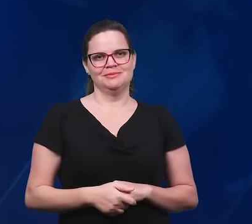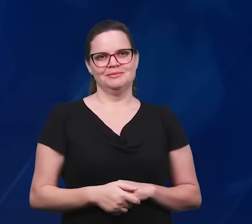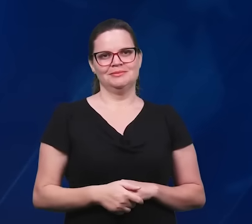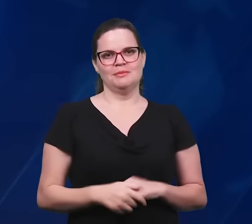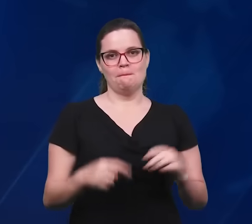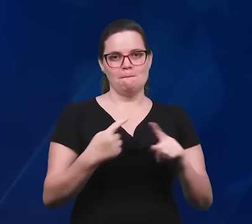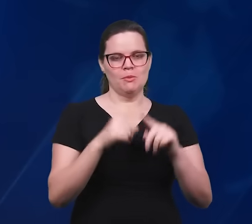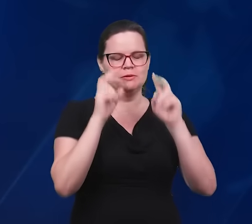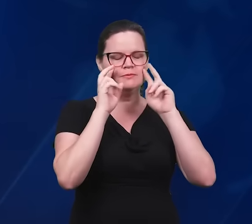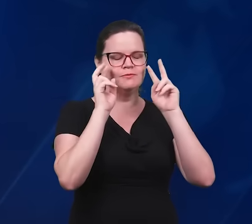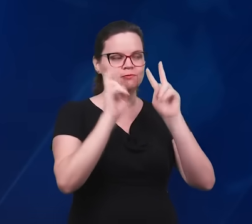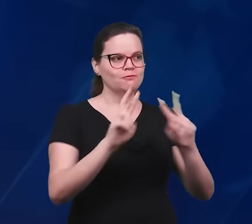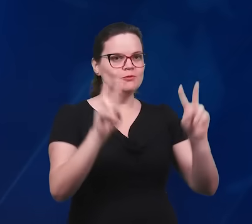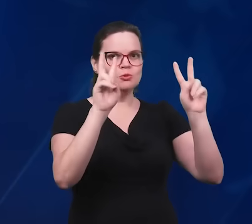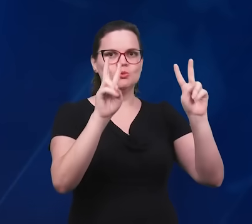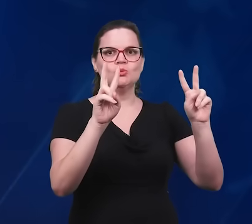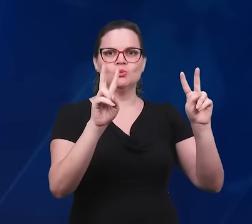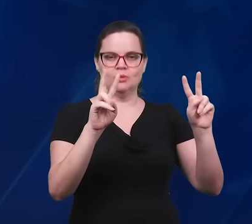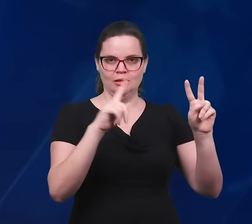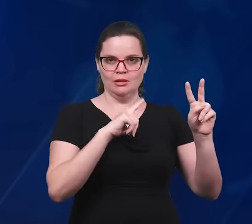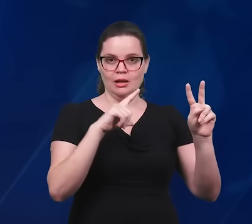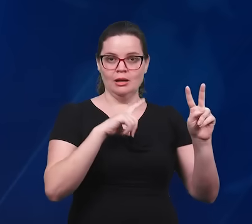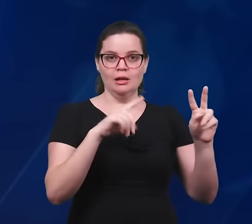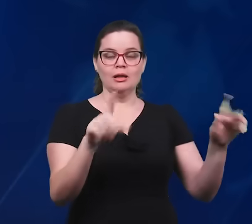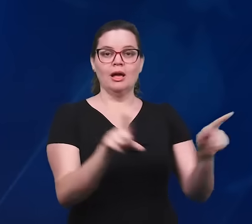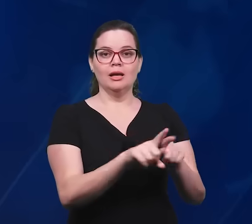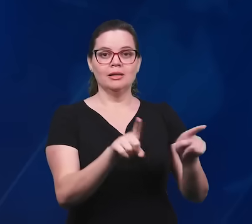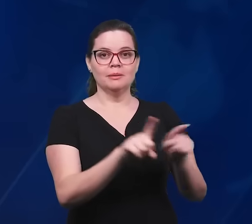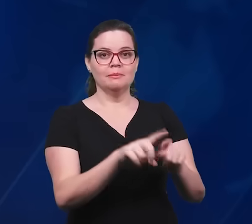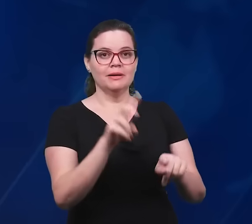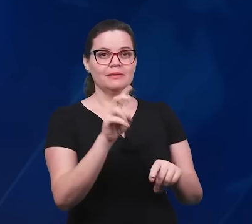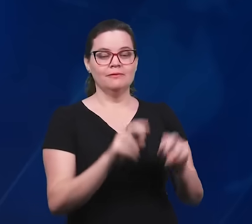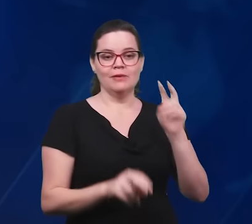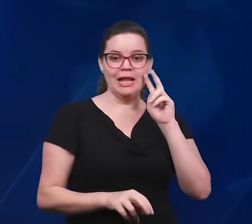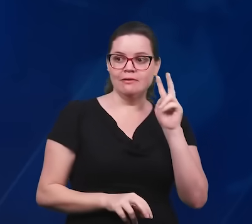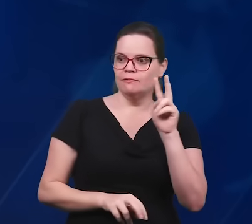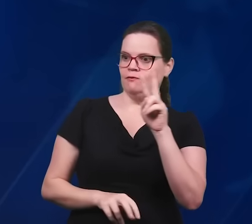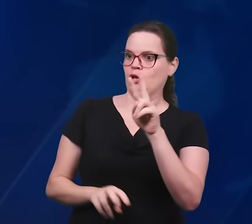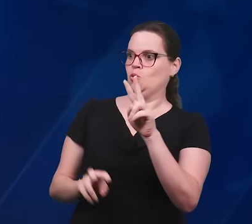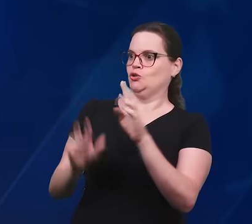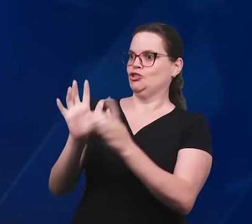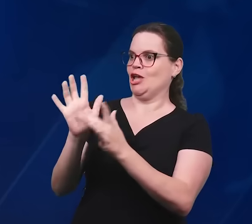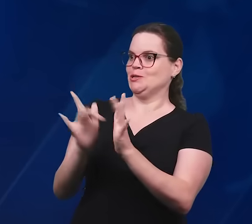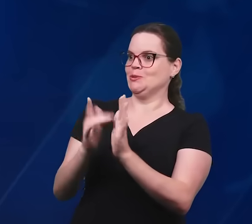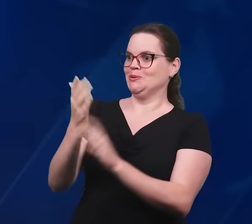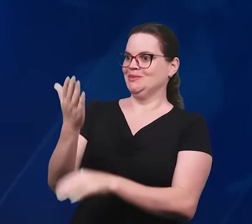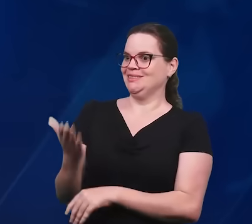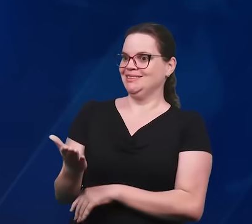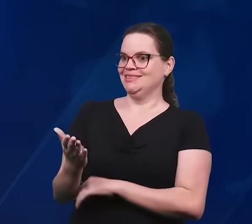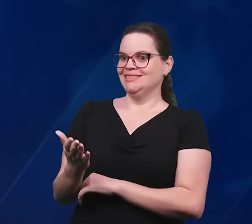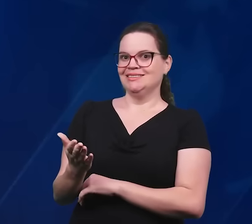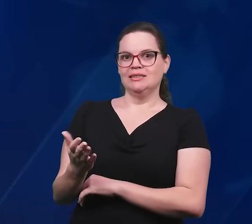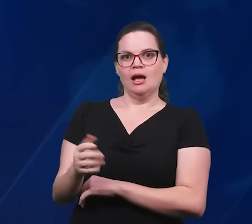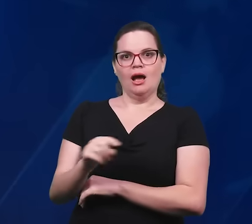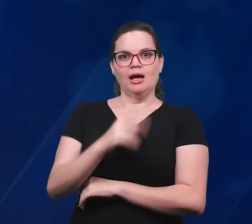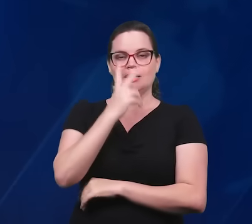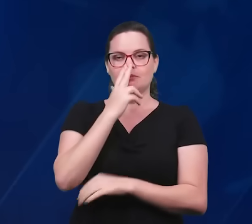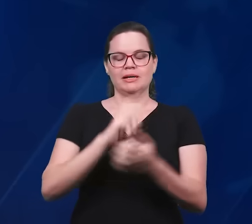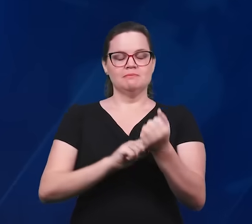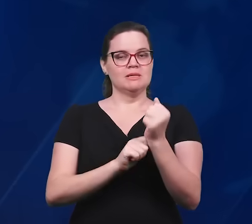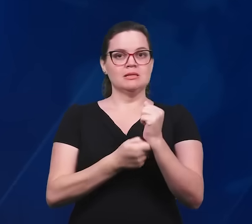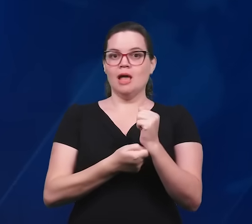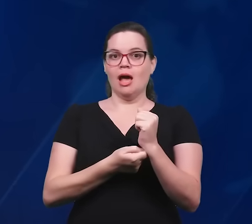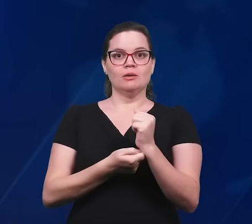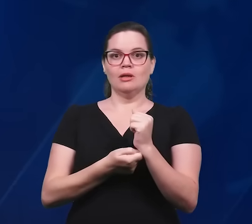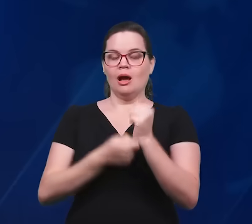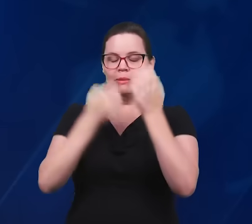além de abrir os olhos daquele cego, ele viu a Jesus. Jesus agora para ele não era mais um mistério, não era algo